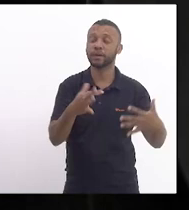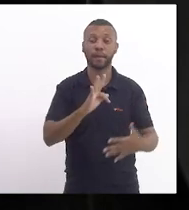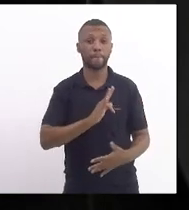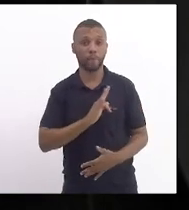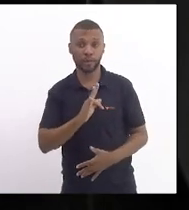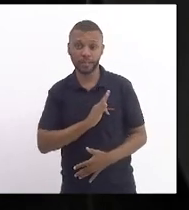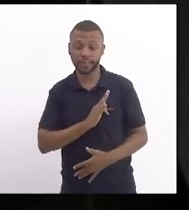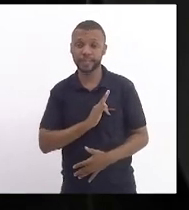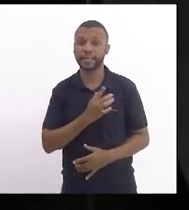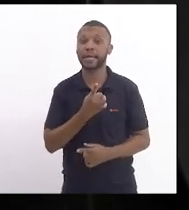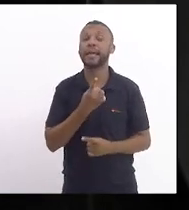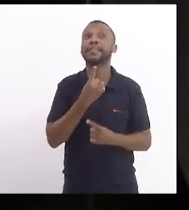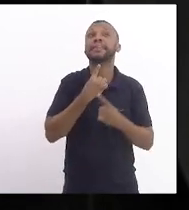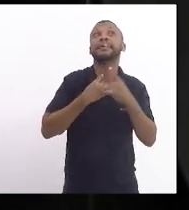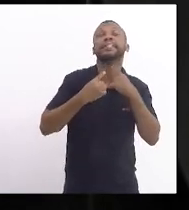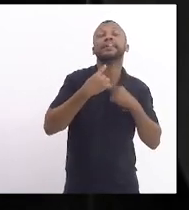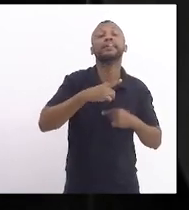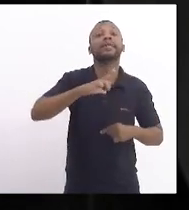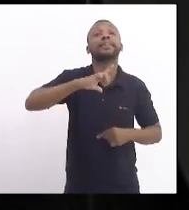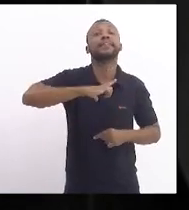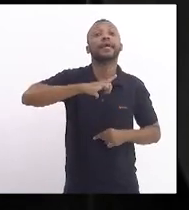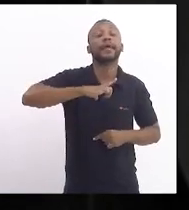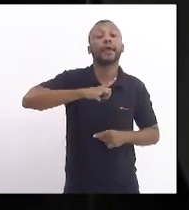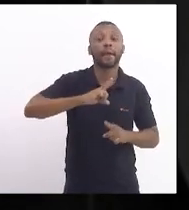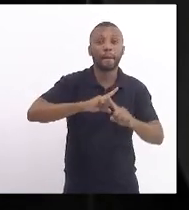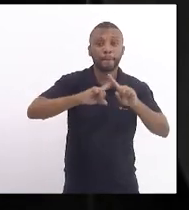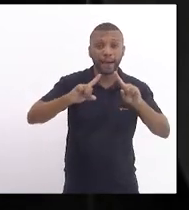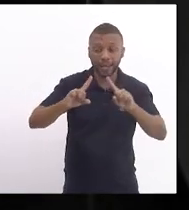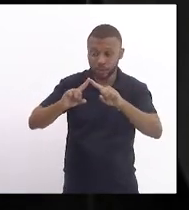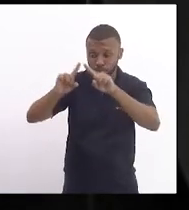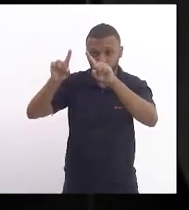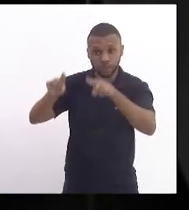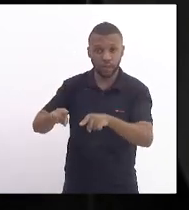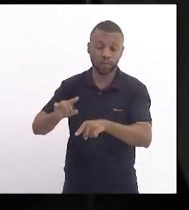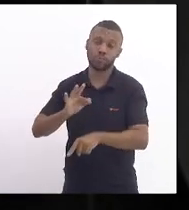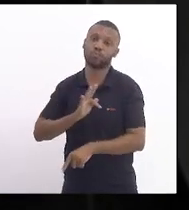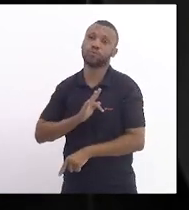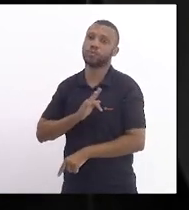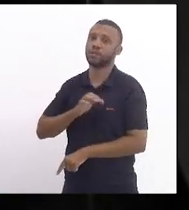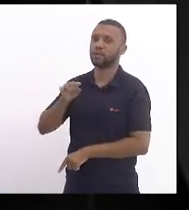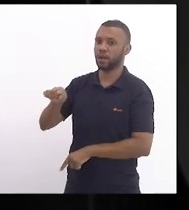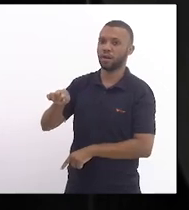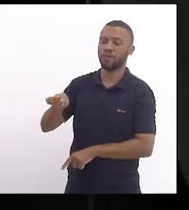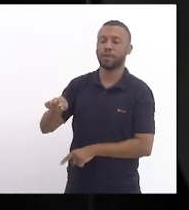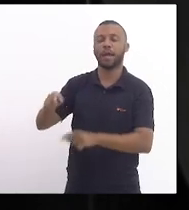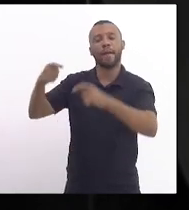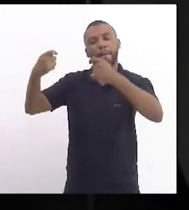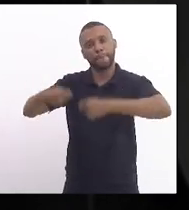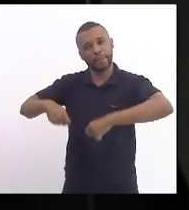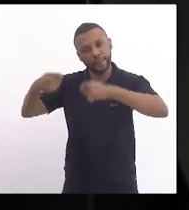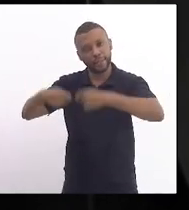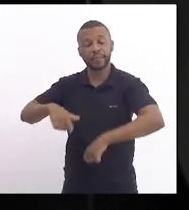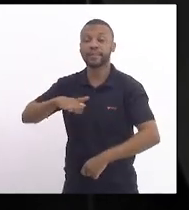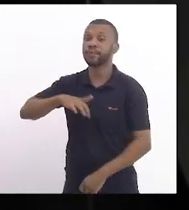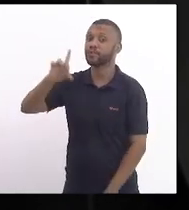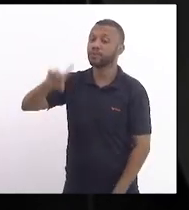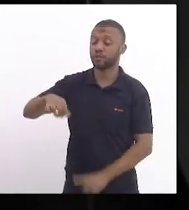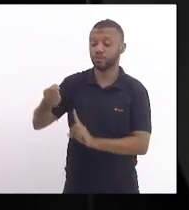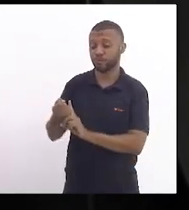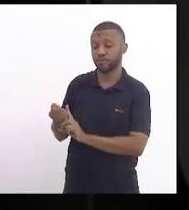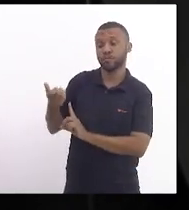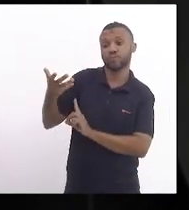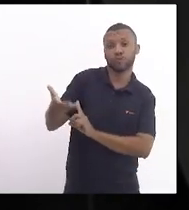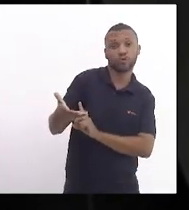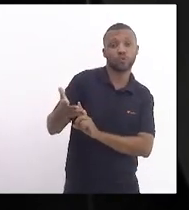polícia deseja ter mais uns policiais civis precisão e tenho direito de dizer